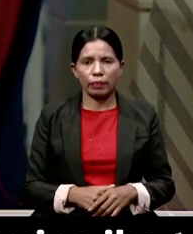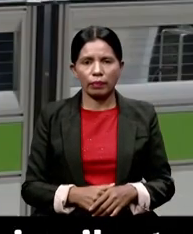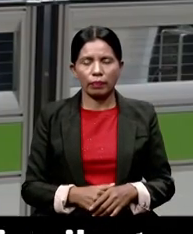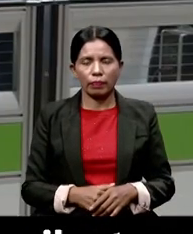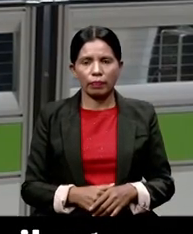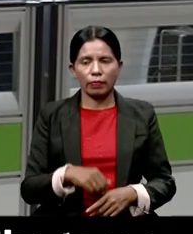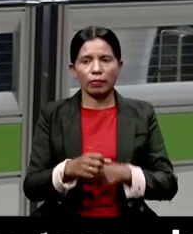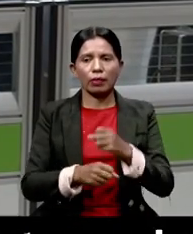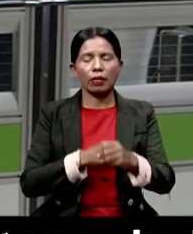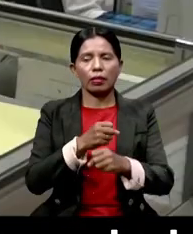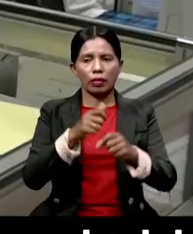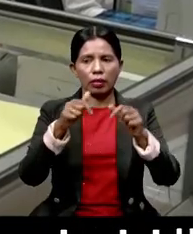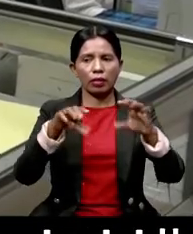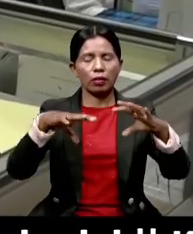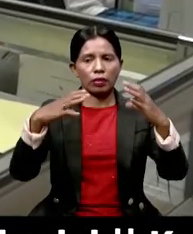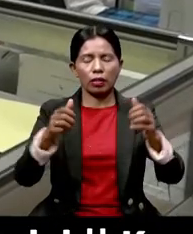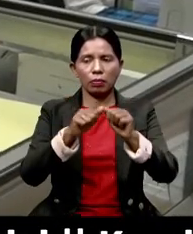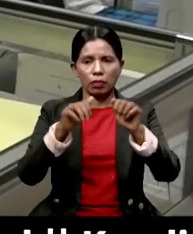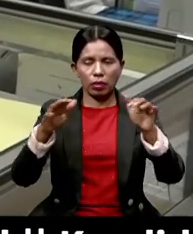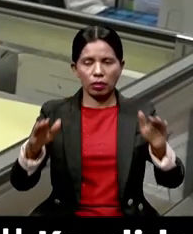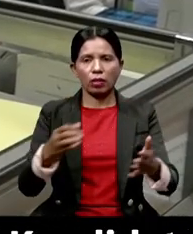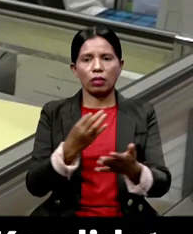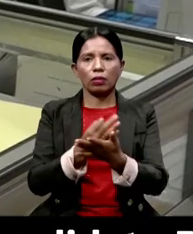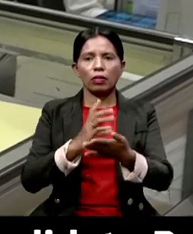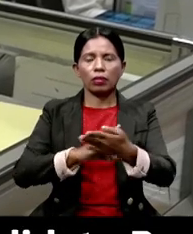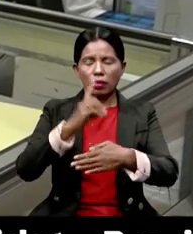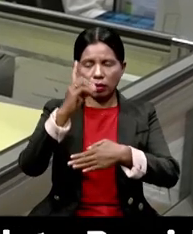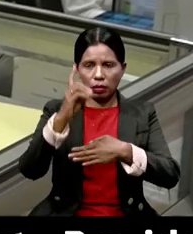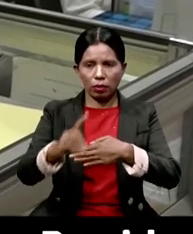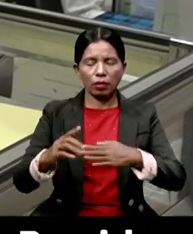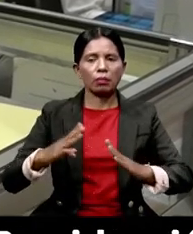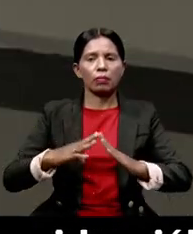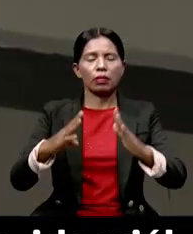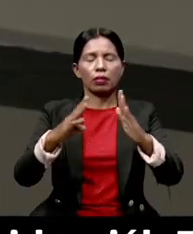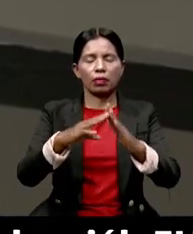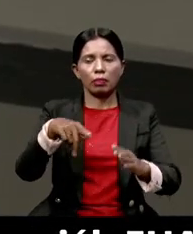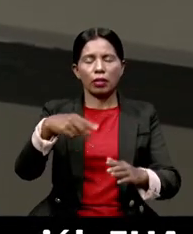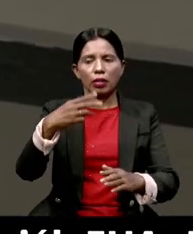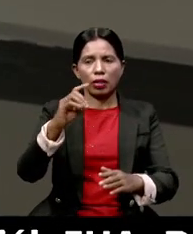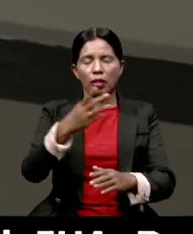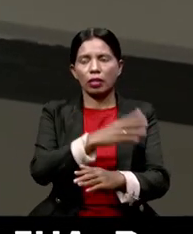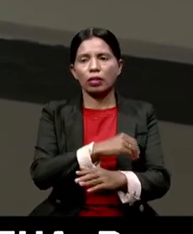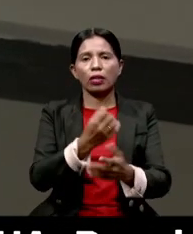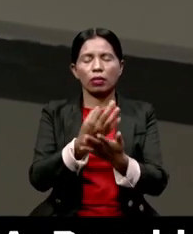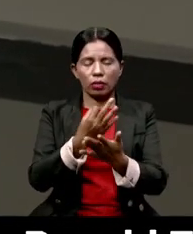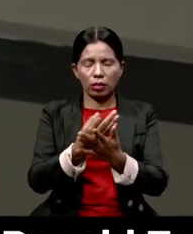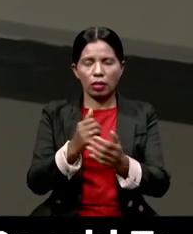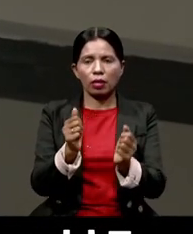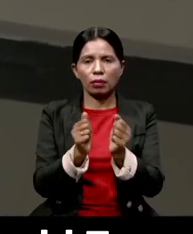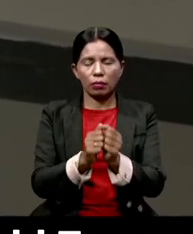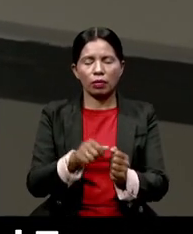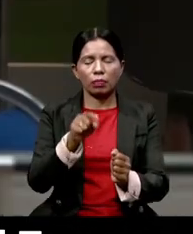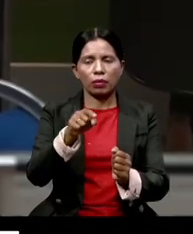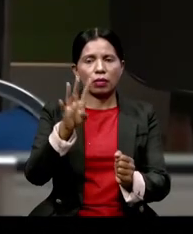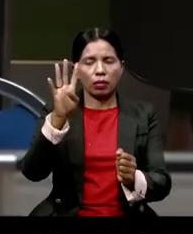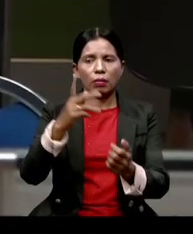E a Tina Nidanei, Conselho de Administração, Fundo de Desenvolvimento Capital Humano, prevê dólar americano tocon ida ponto hat